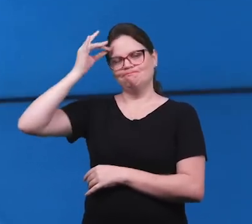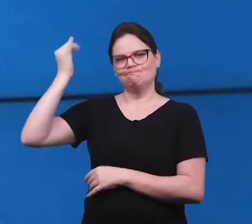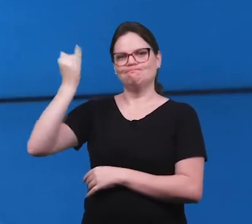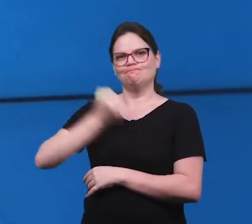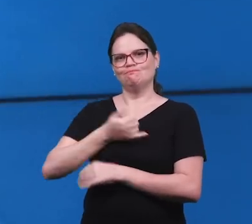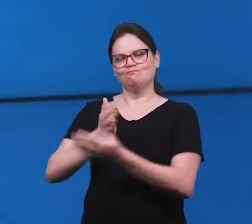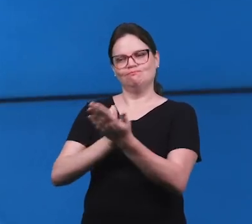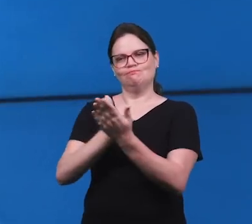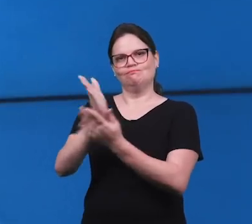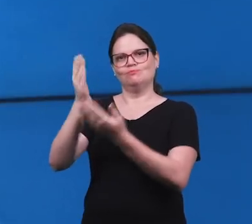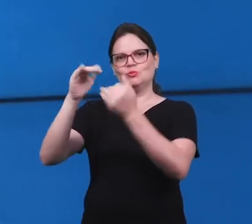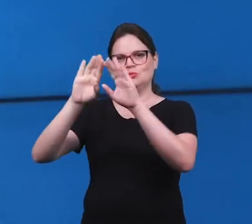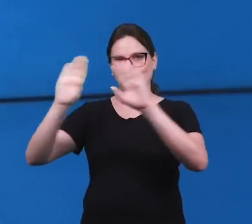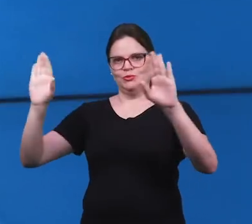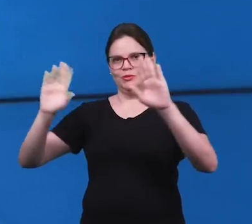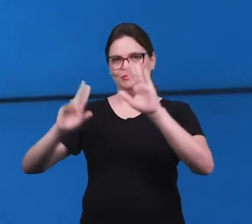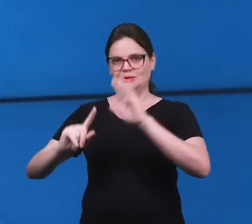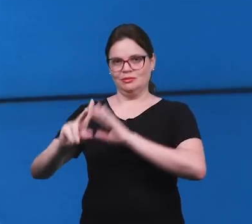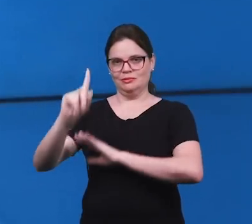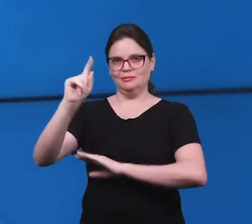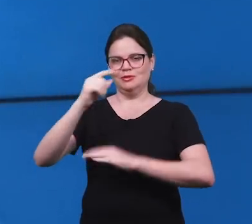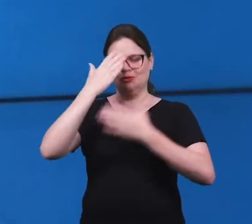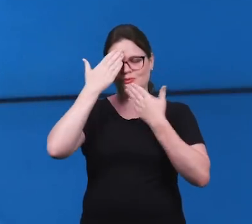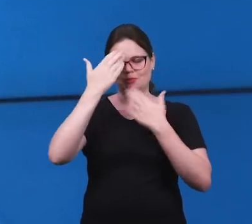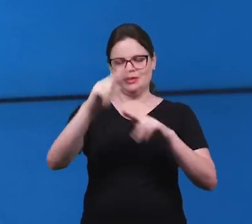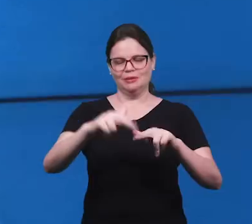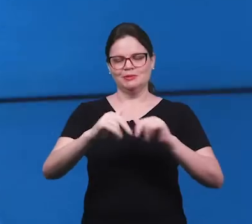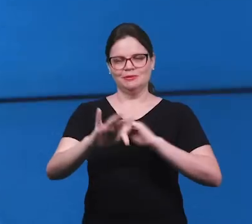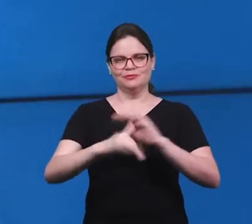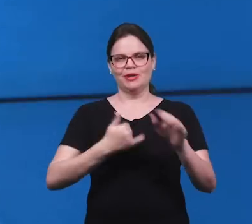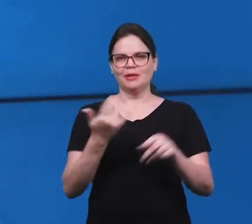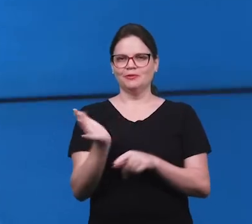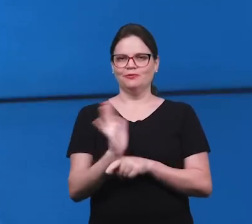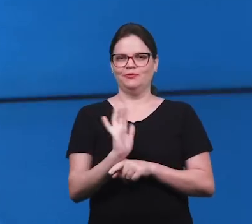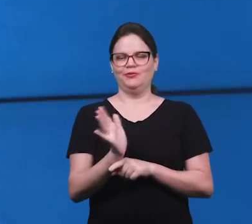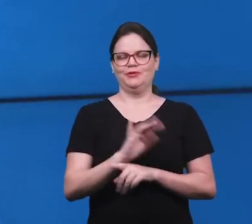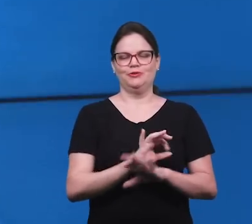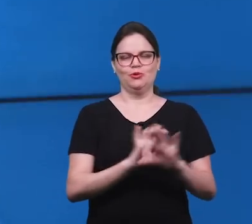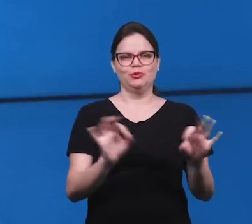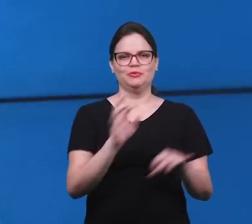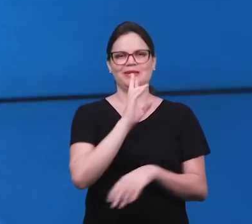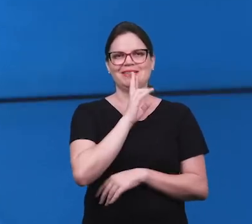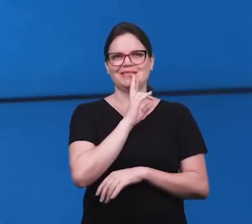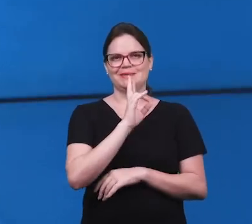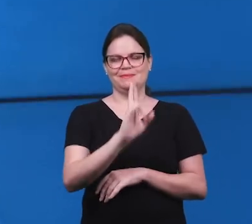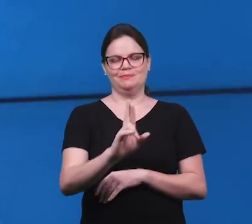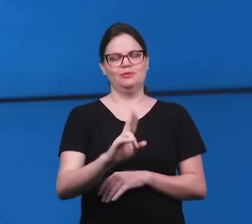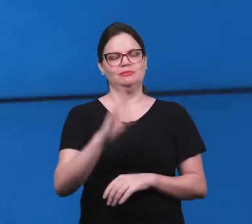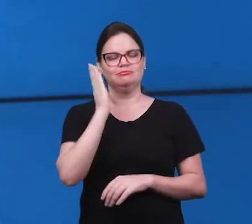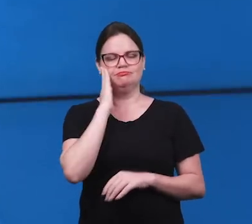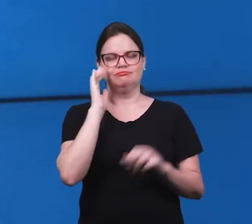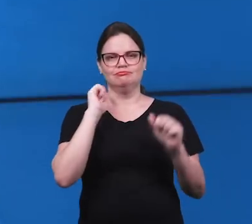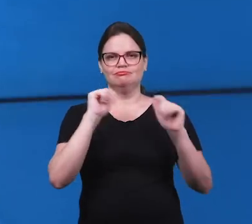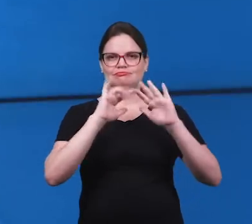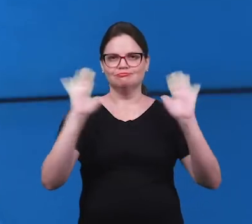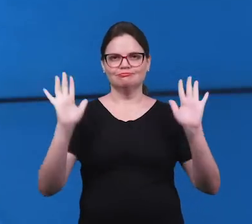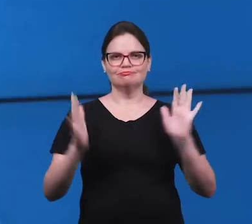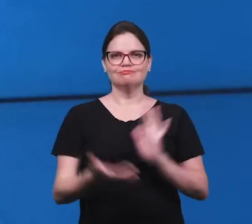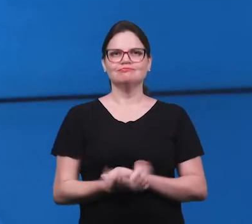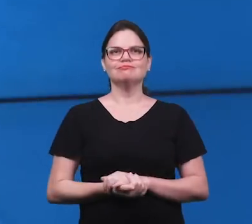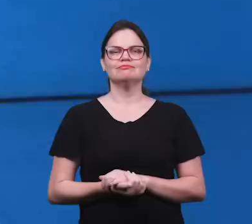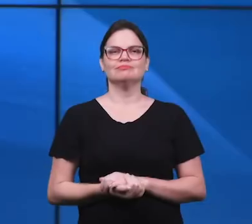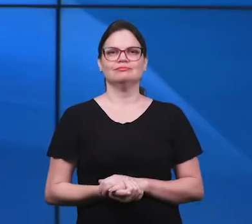que nós temos para a eternidade. Obrigado, então, Adriano, pela sua participação. A resposta foi muito bem